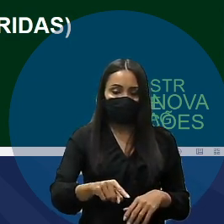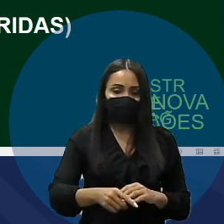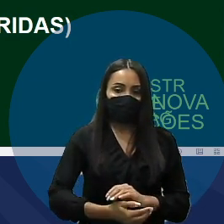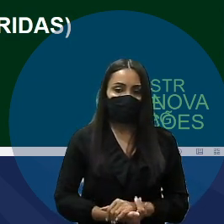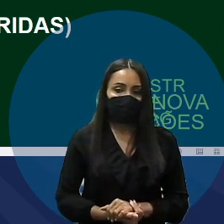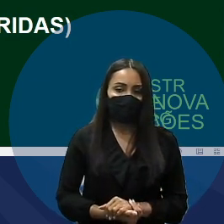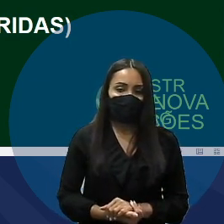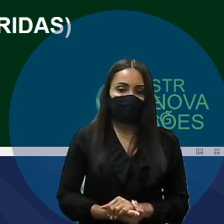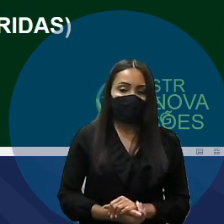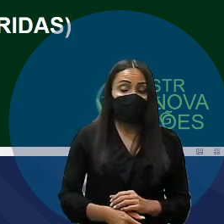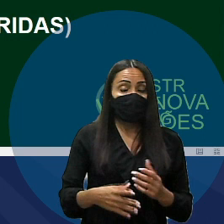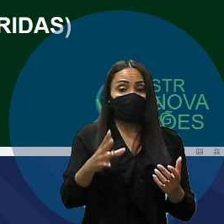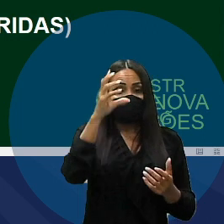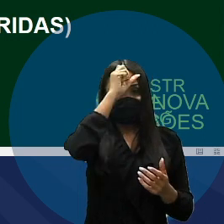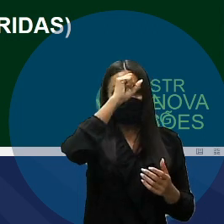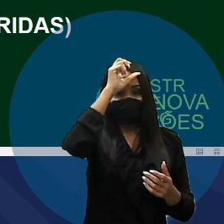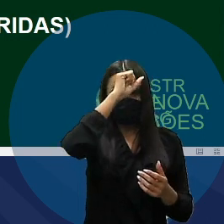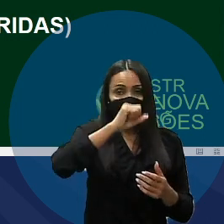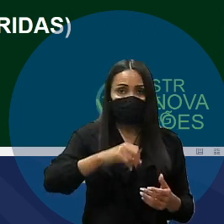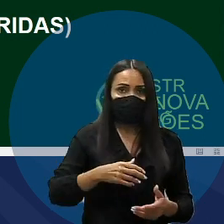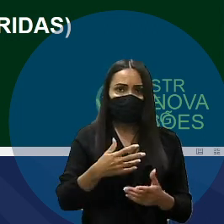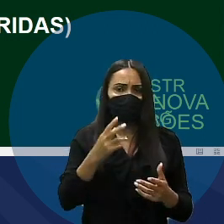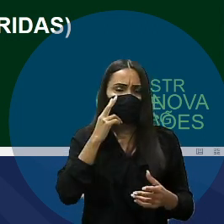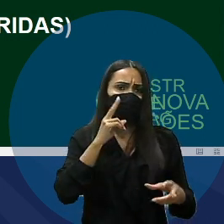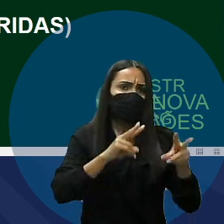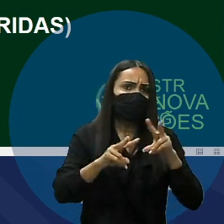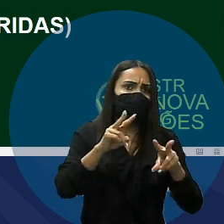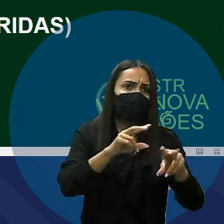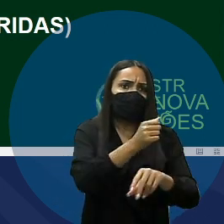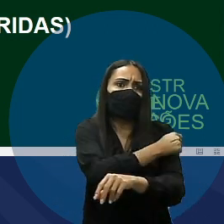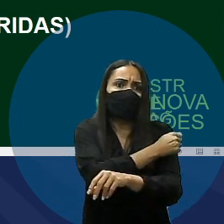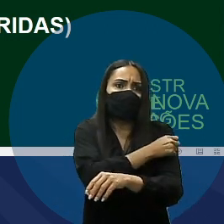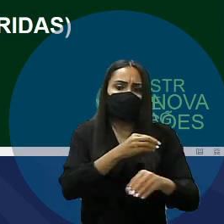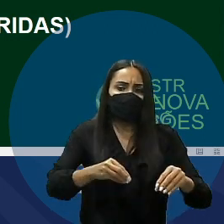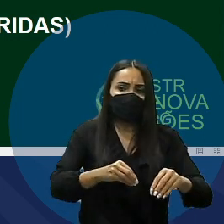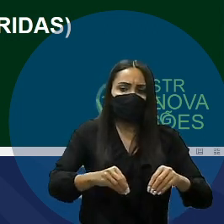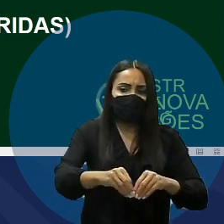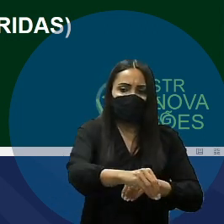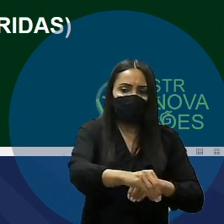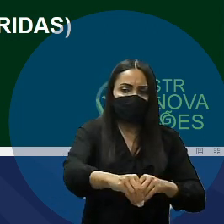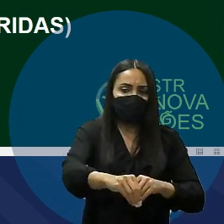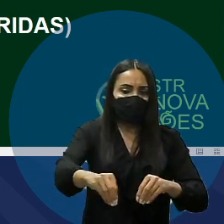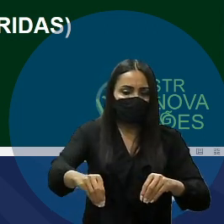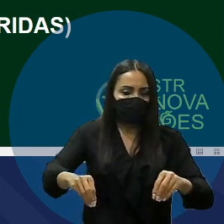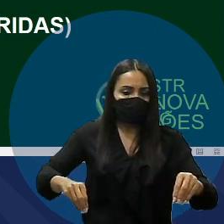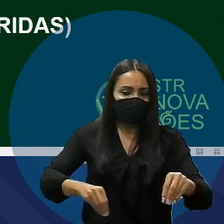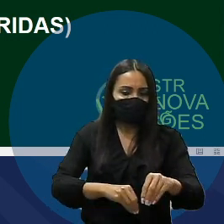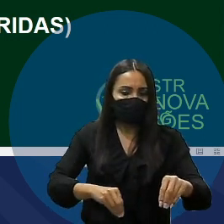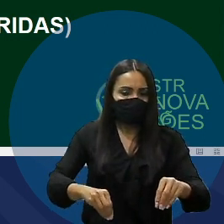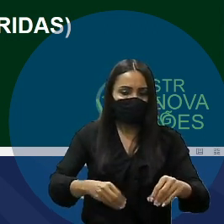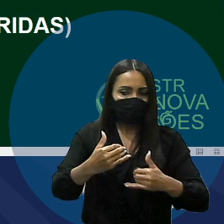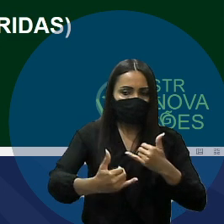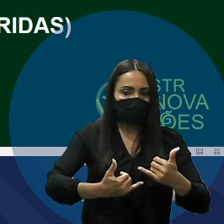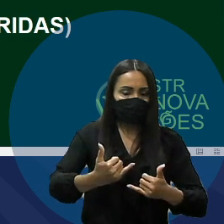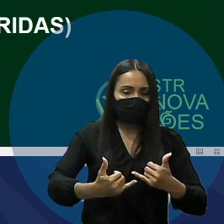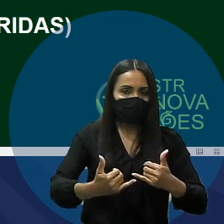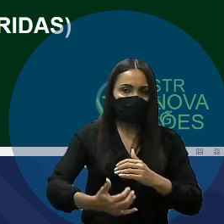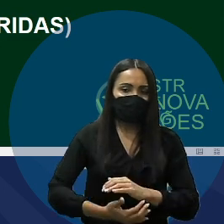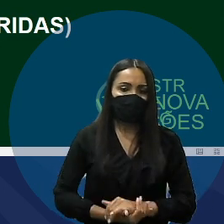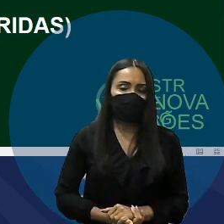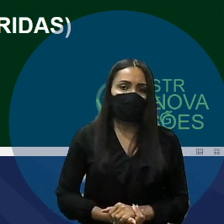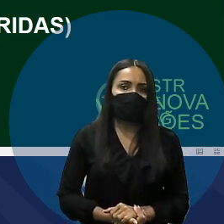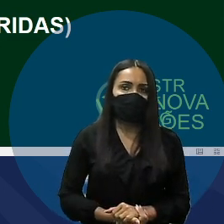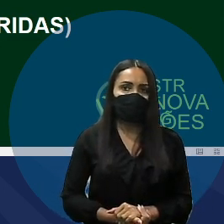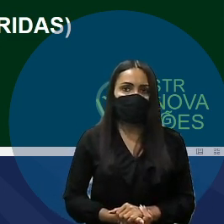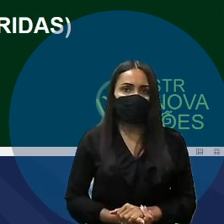vim aprender um pouco xadrez, vendo os estudantes jogarem. Então, tanto na nossa biblioteca, como na nossa sala de leitura,